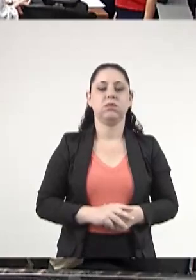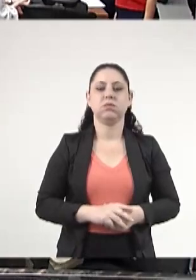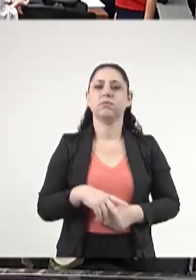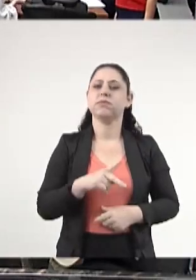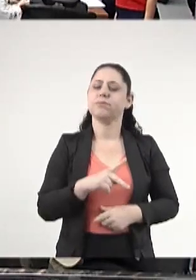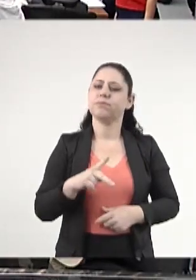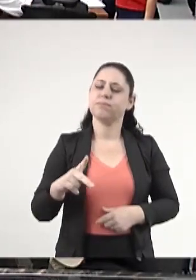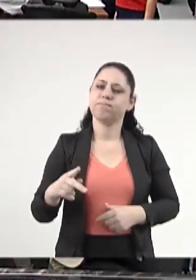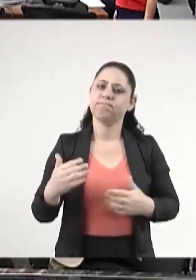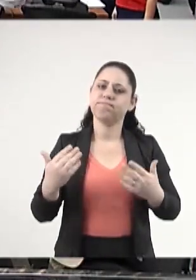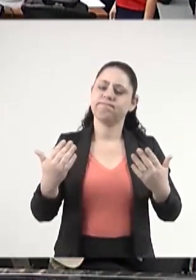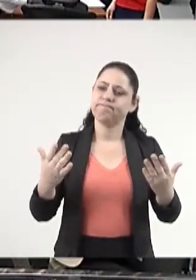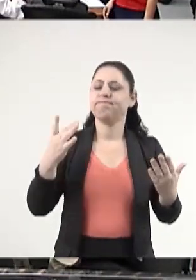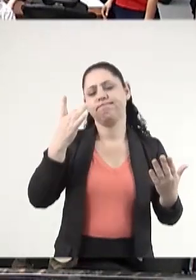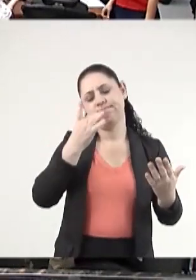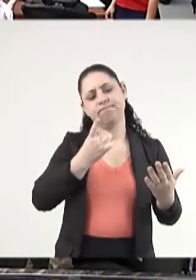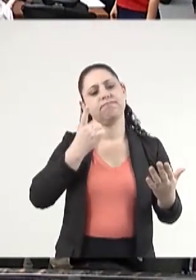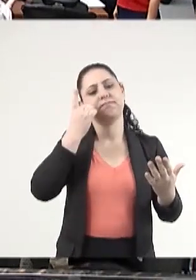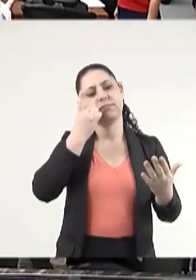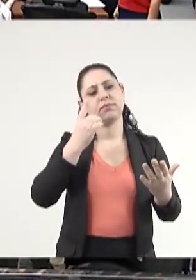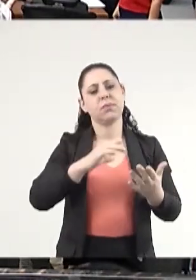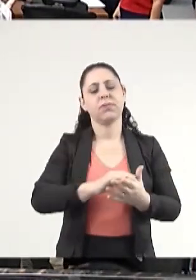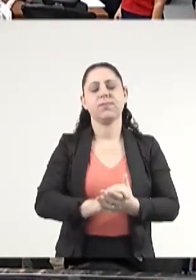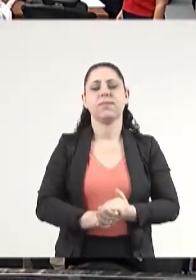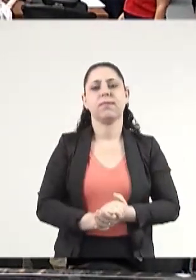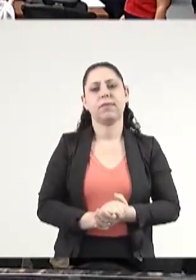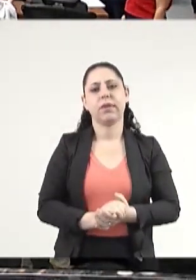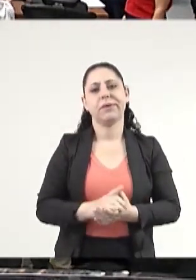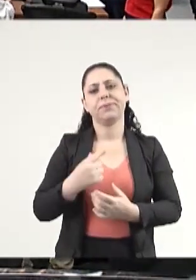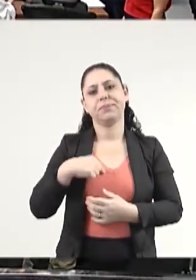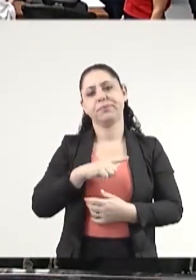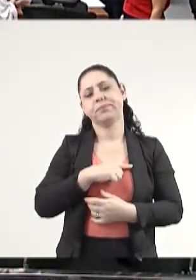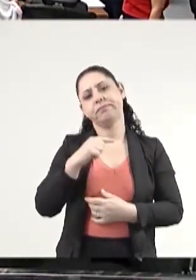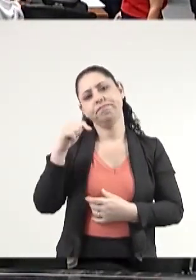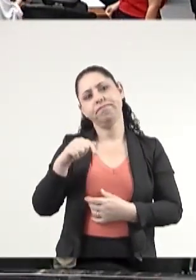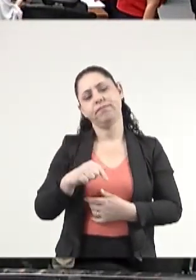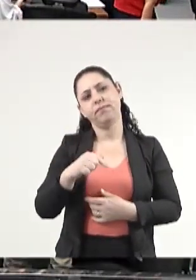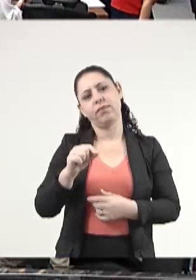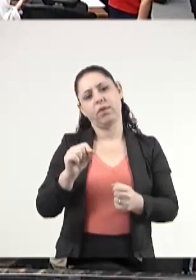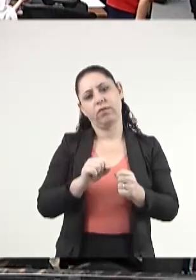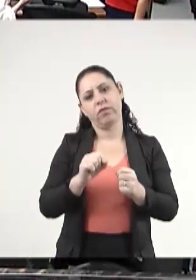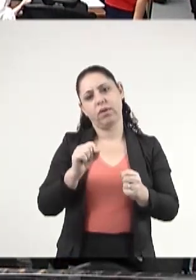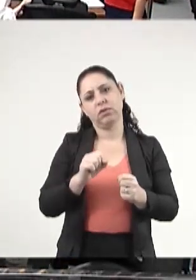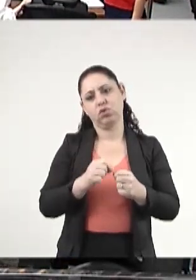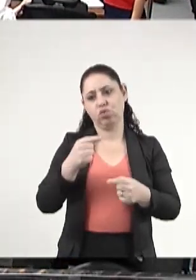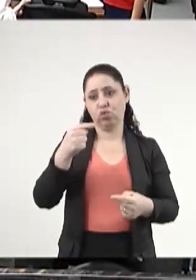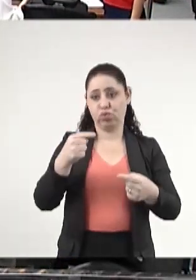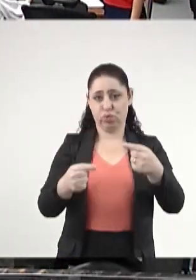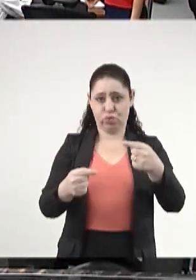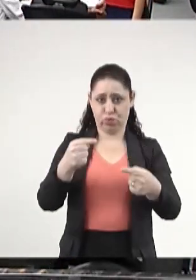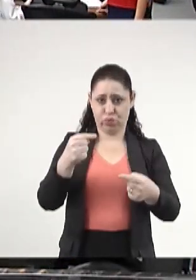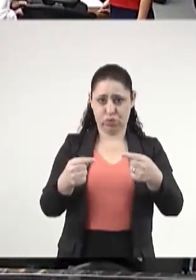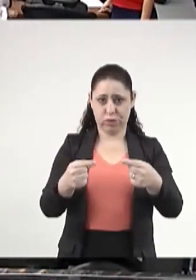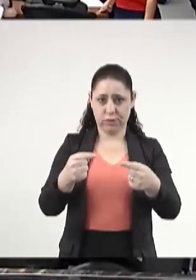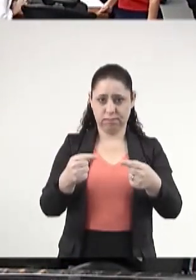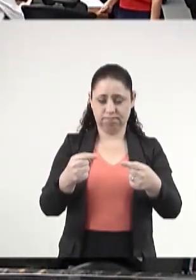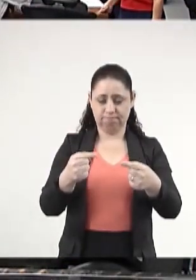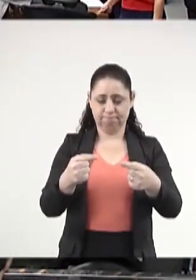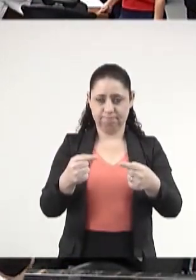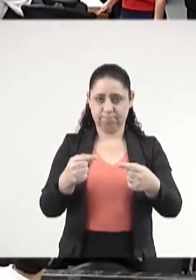Senhor presidente, senhores deputados, nós estamos aqui fazendo um debate sobre a